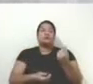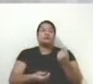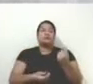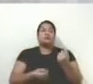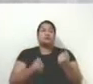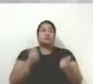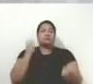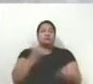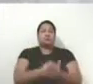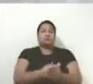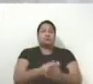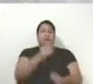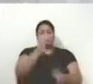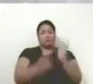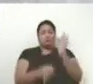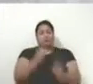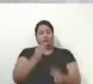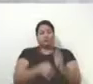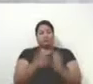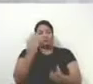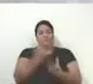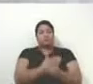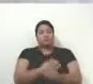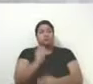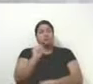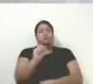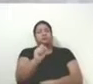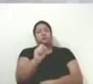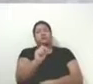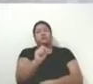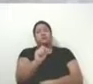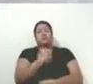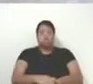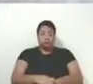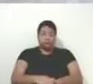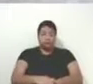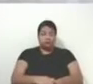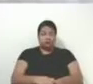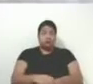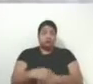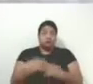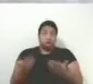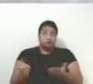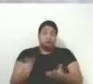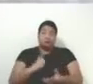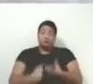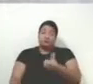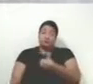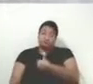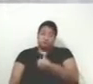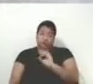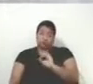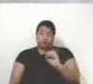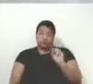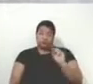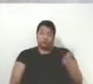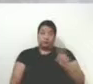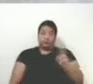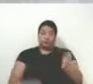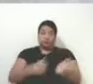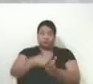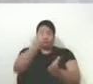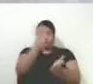judiciais. Eu ouvi uma informação de que havia 600 mil reais de multa porque o secretário de